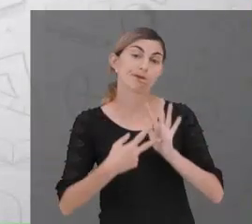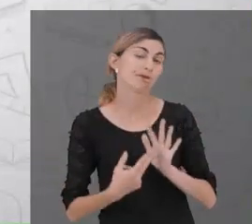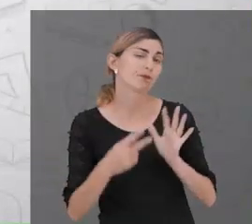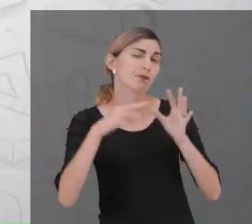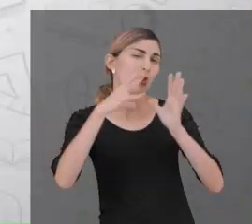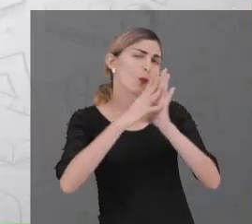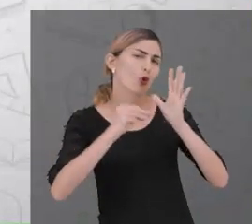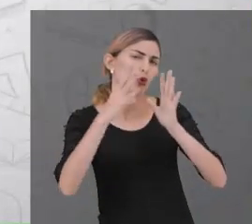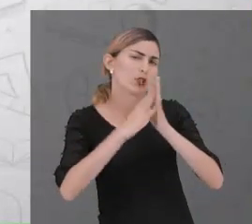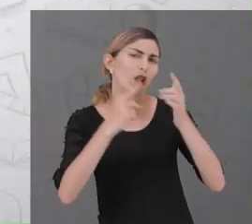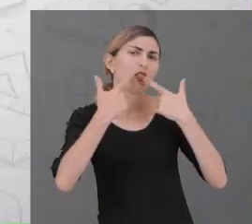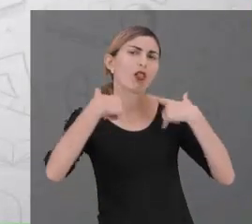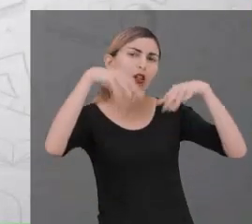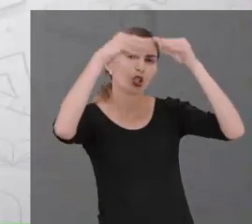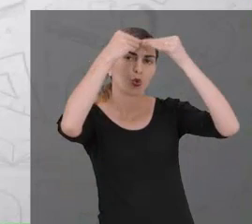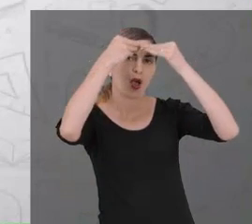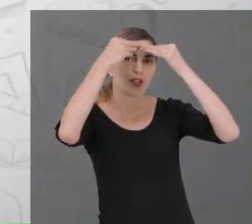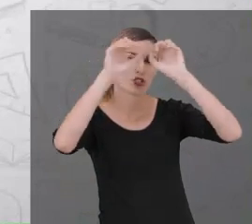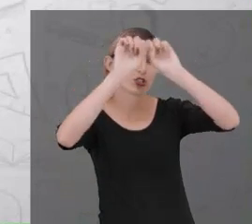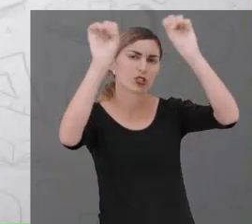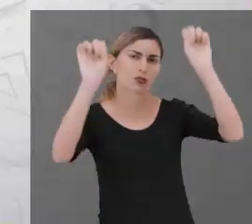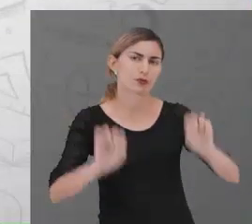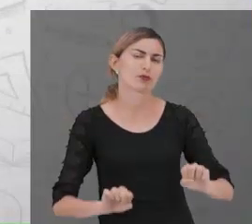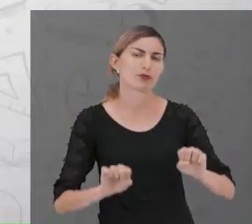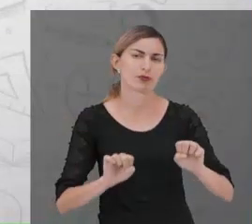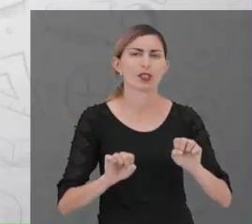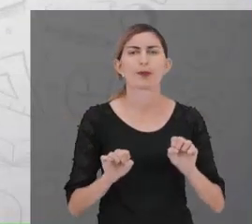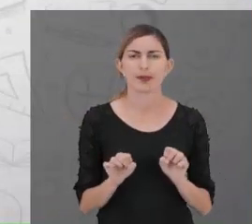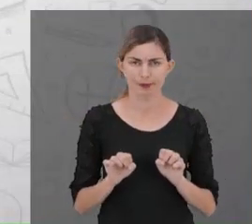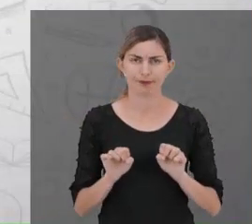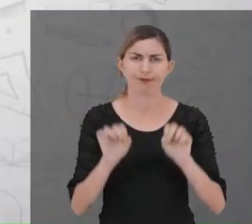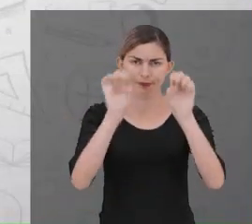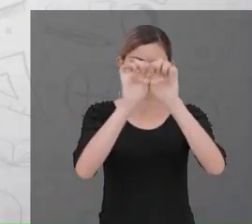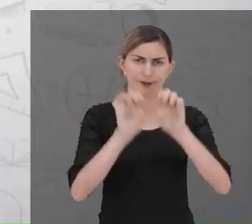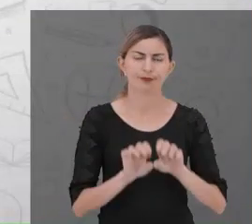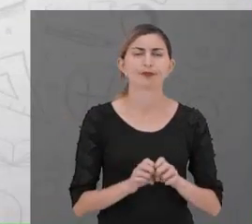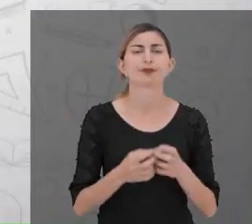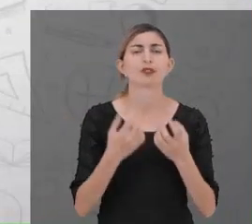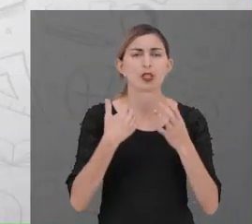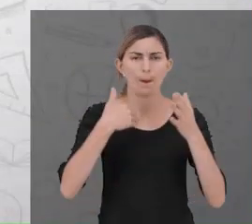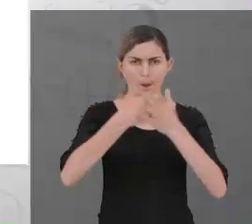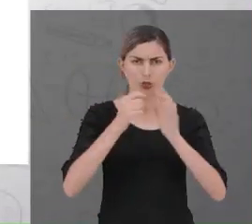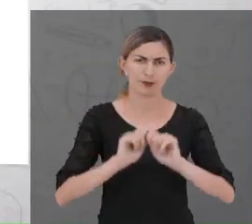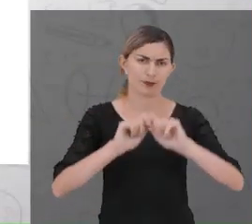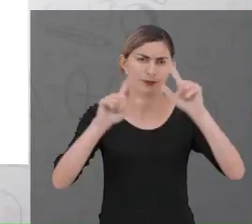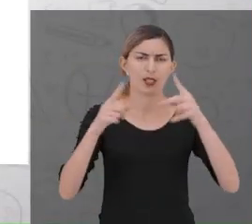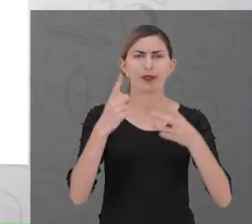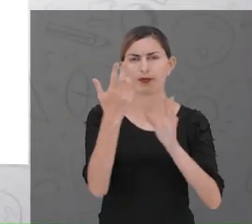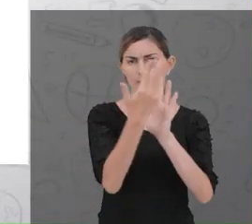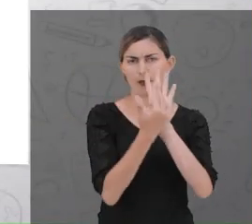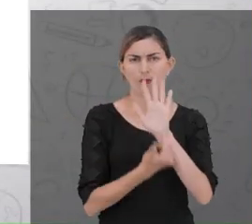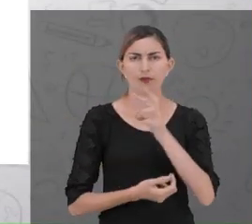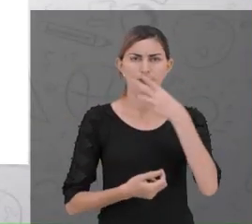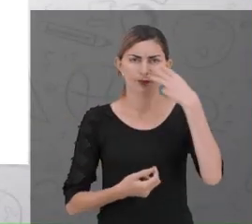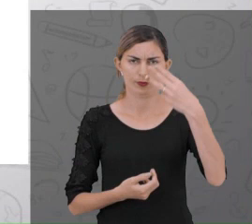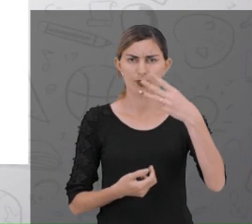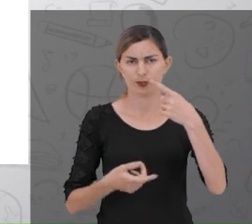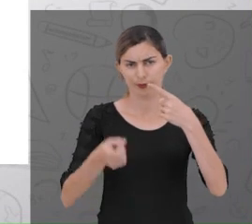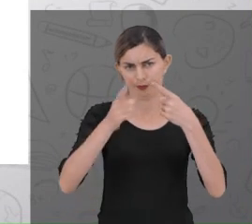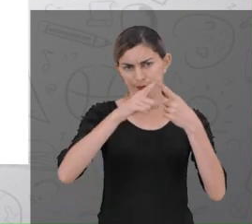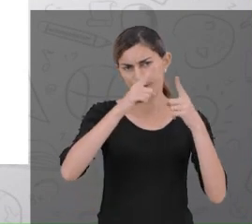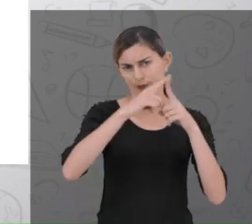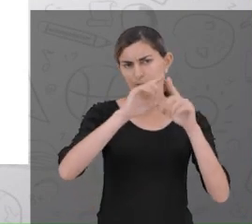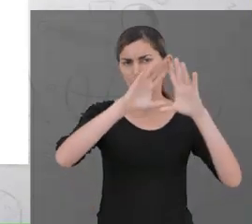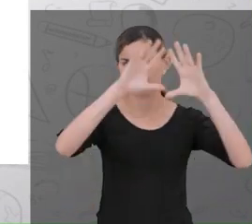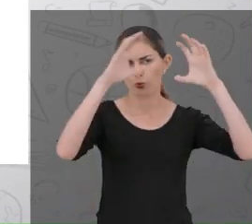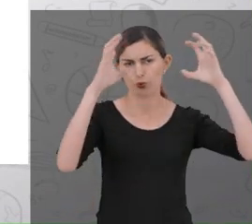o que significa modelo, linguagem e esquema. Nesse próximo slide, nós temos três figuras.